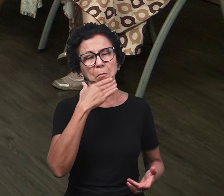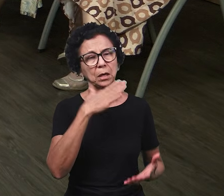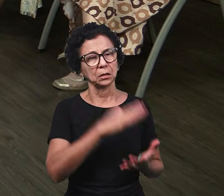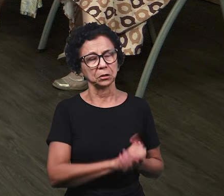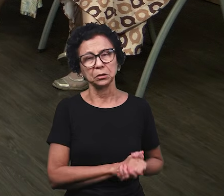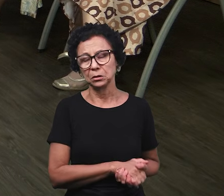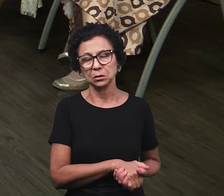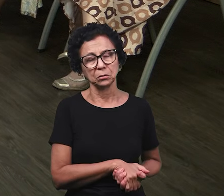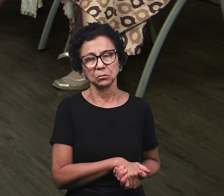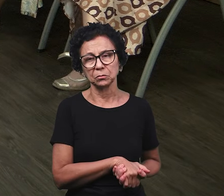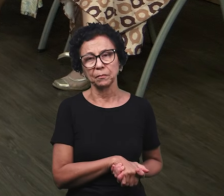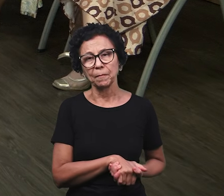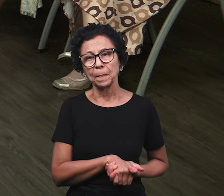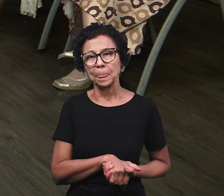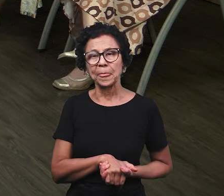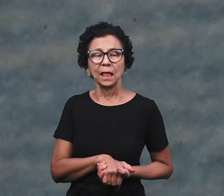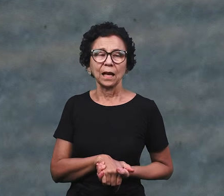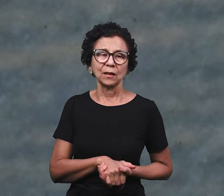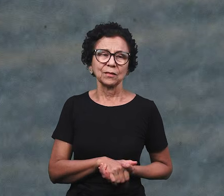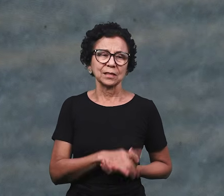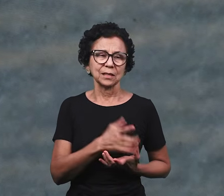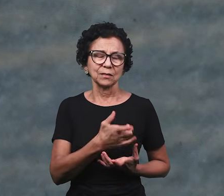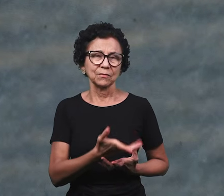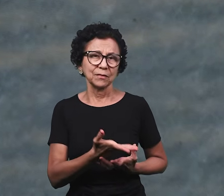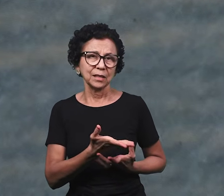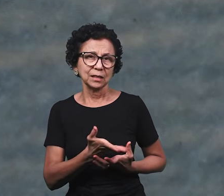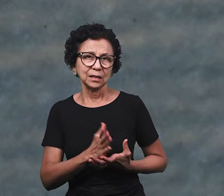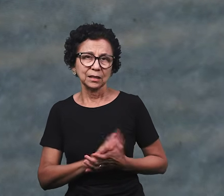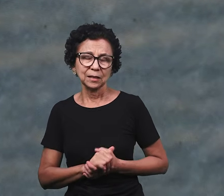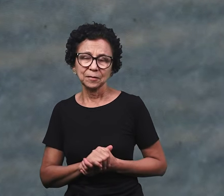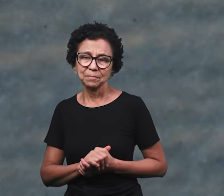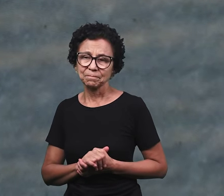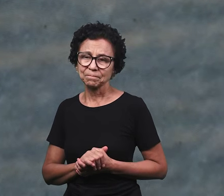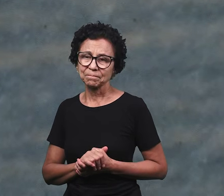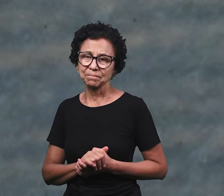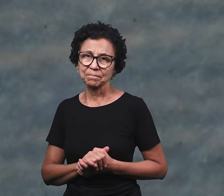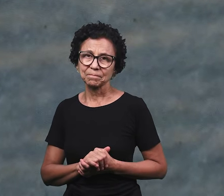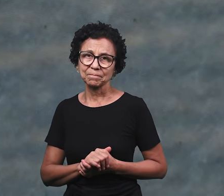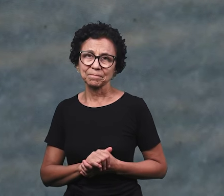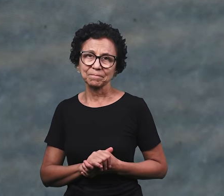ou de um filho, quando você descobre que a atitude dele foi uma